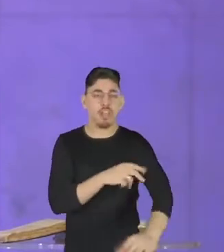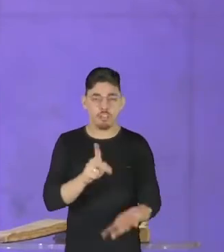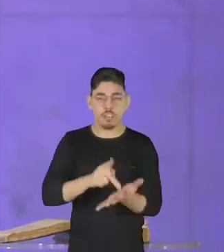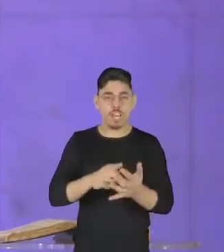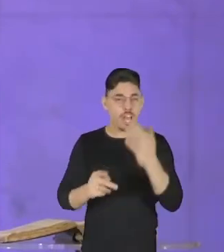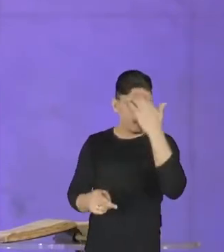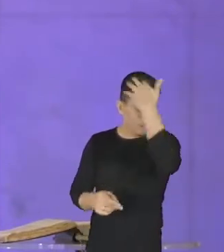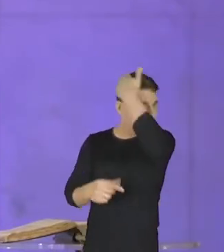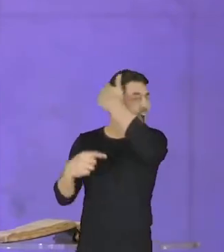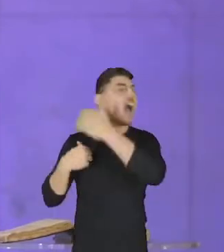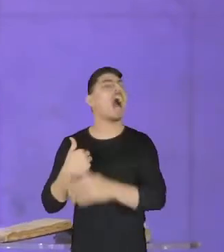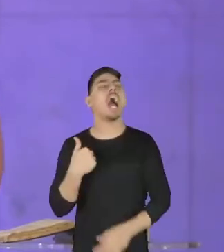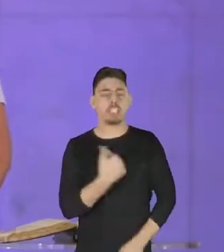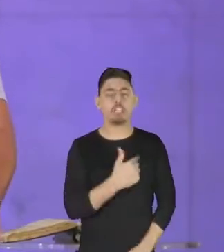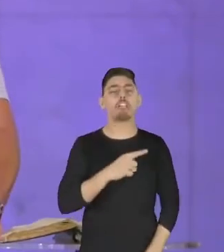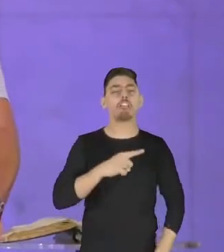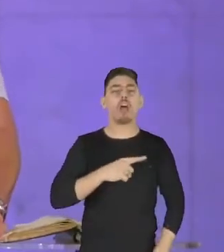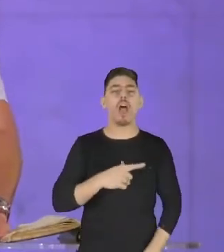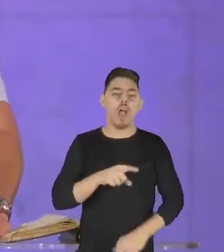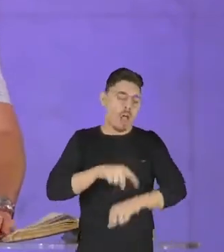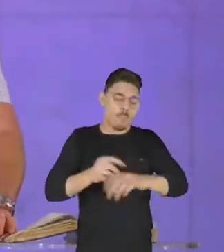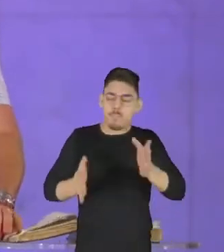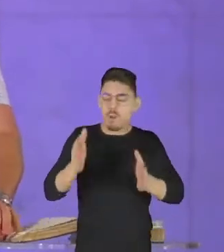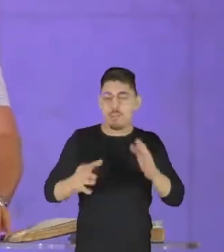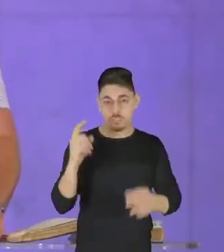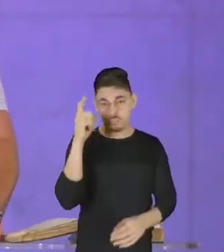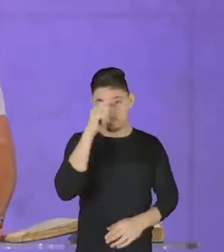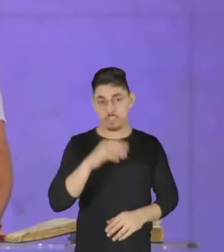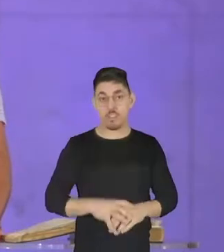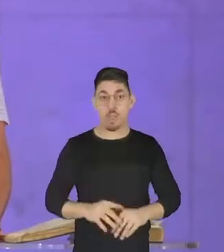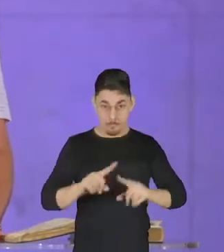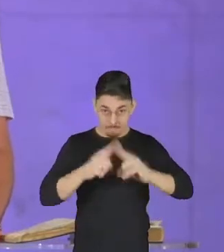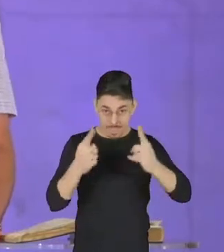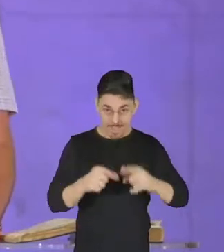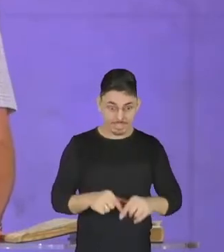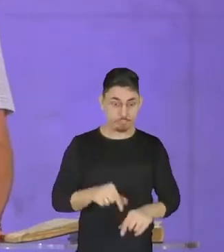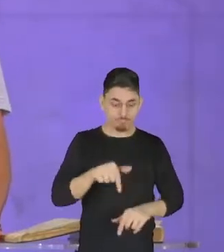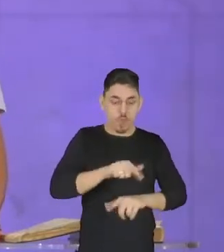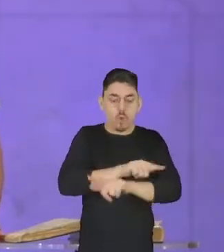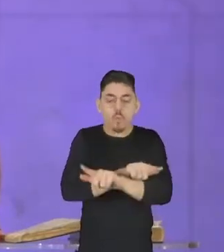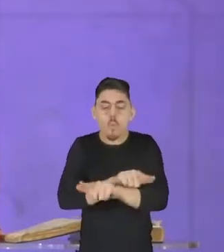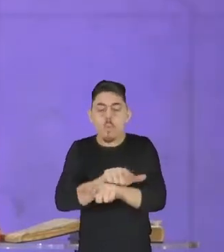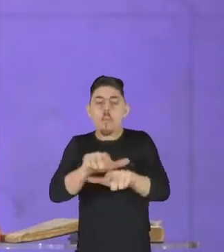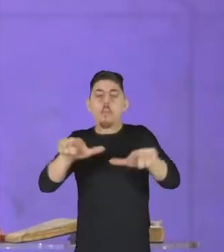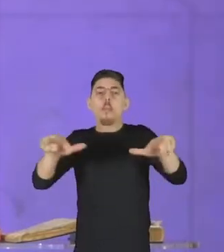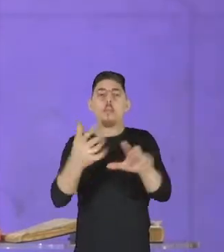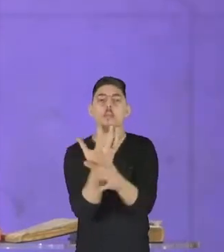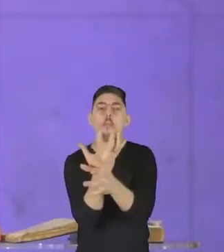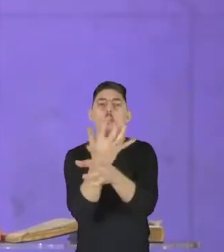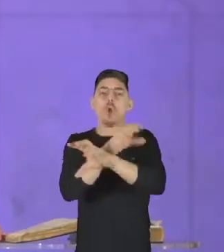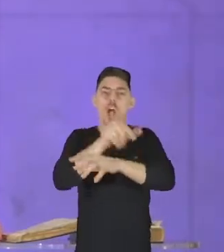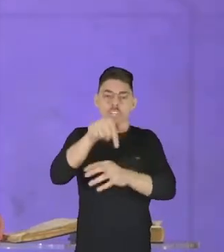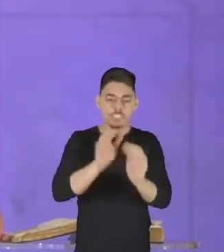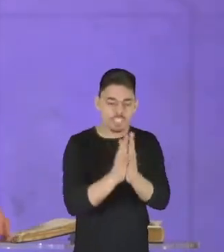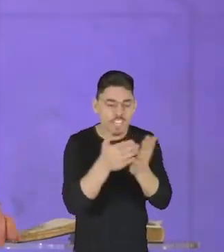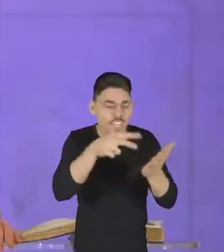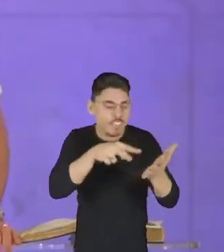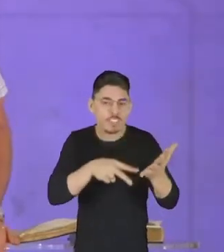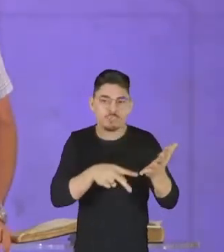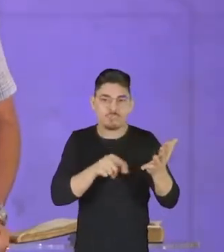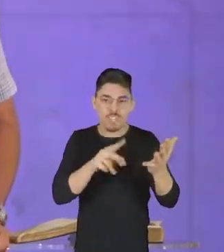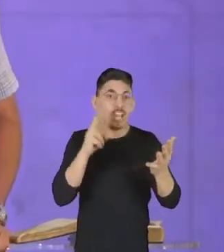por momentos difíceis, mas este deserto do texto, este deserto da história, era